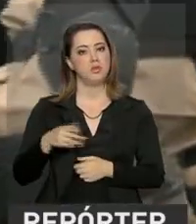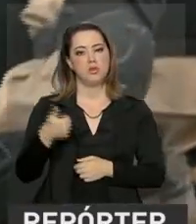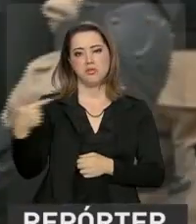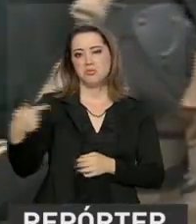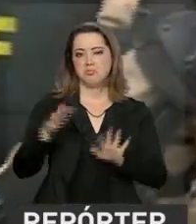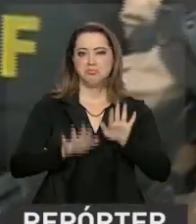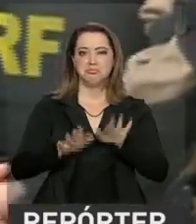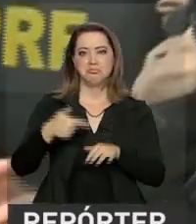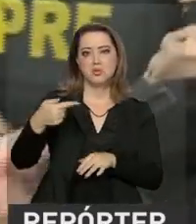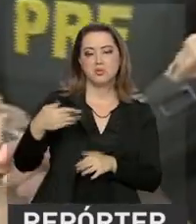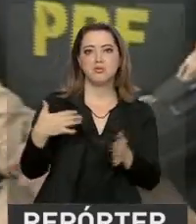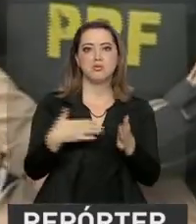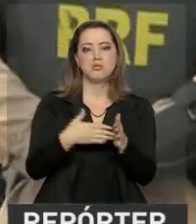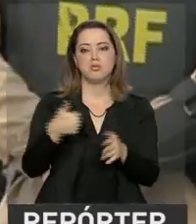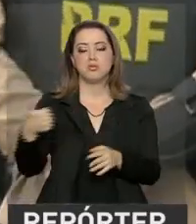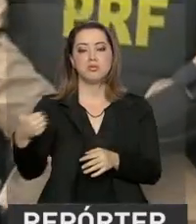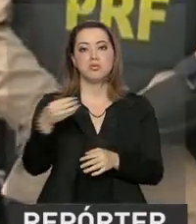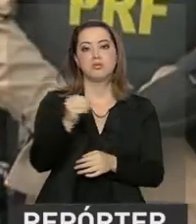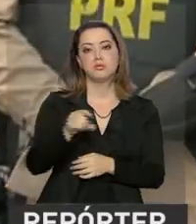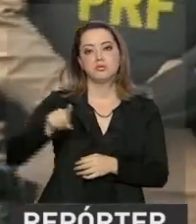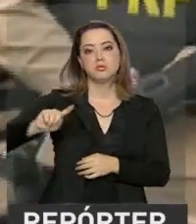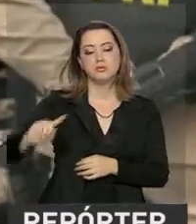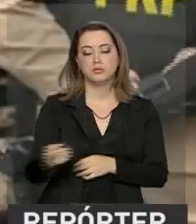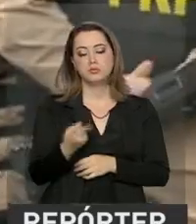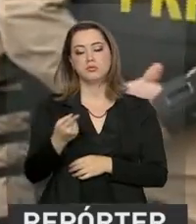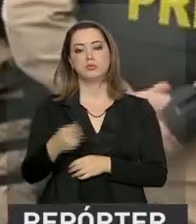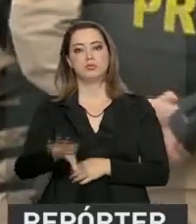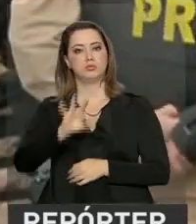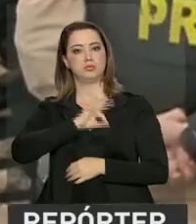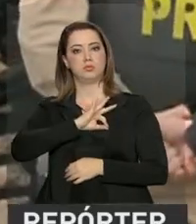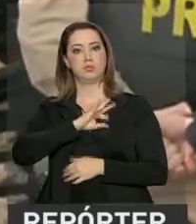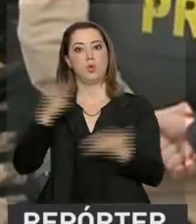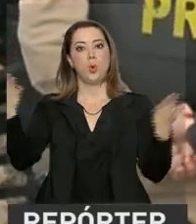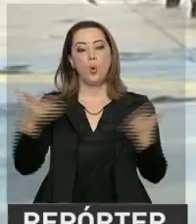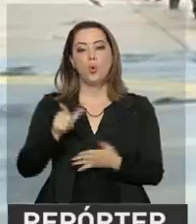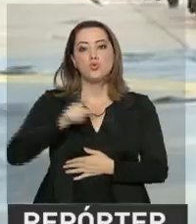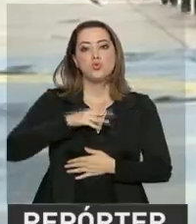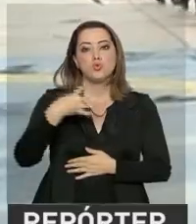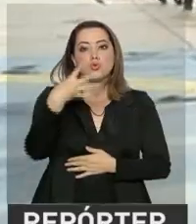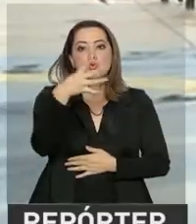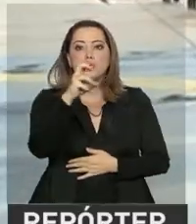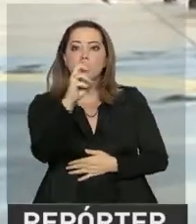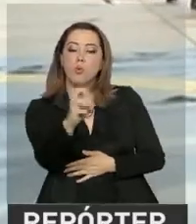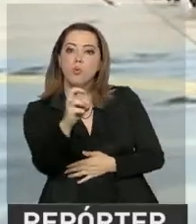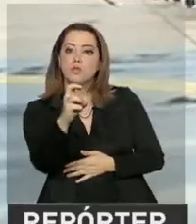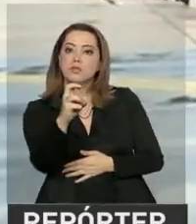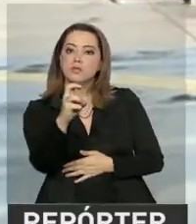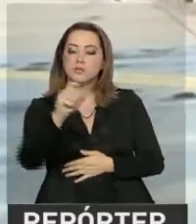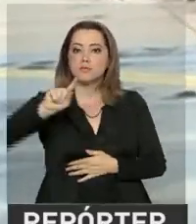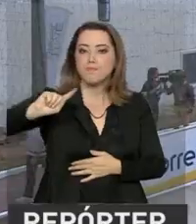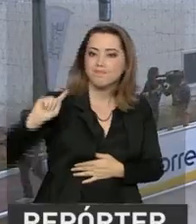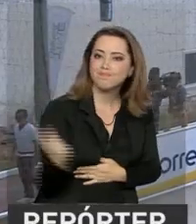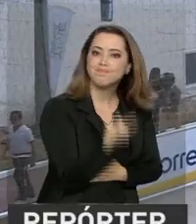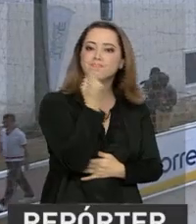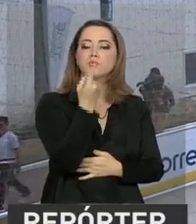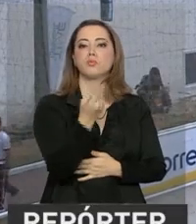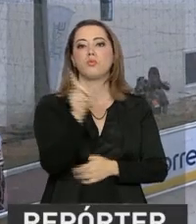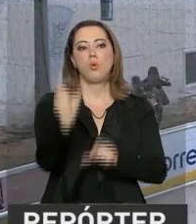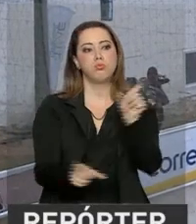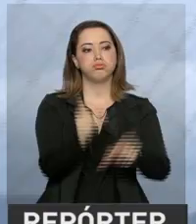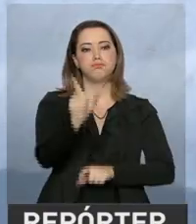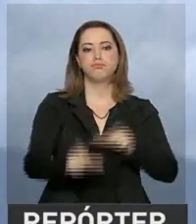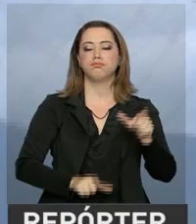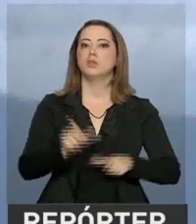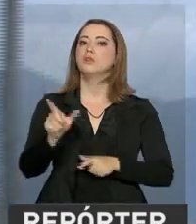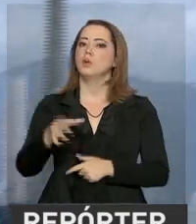10.000 policiais hoje nós temos no Rio de Janeiro quase 45.000 pessoas envolvidas nisso o Rio de Janeiro